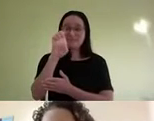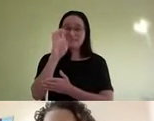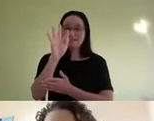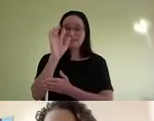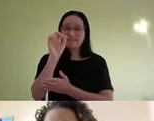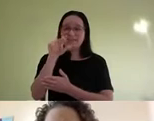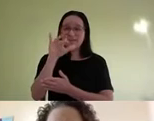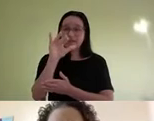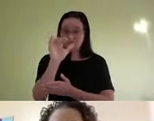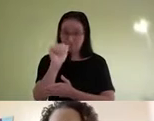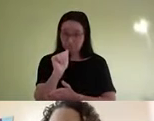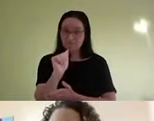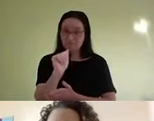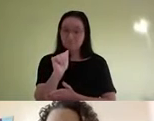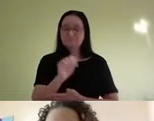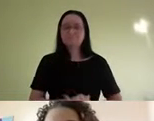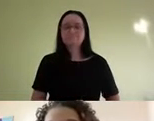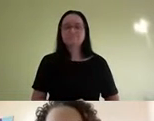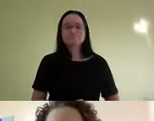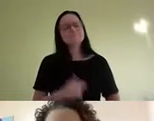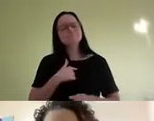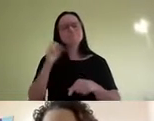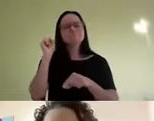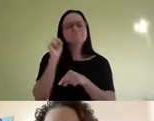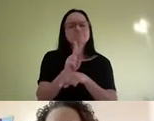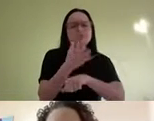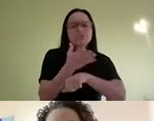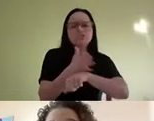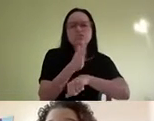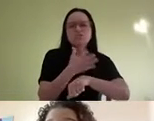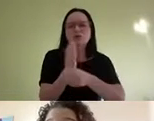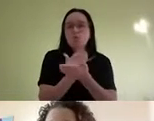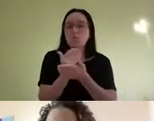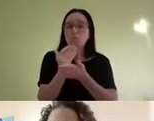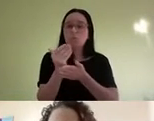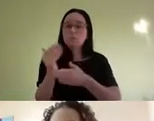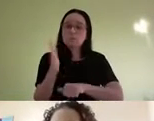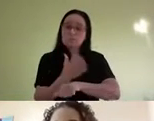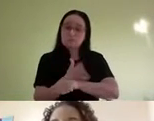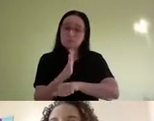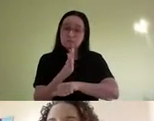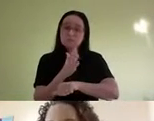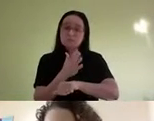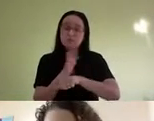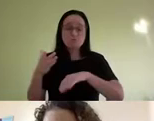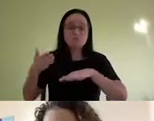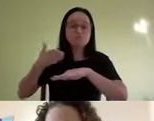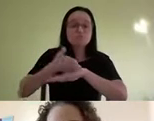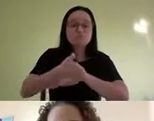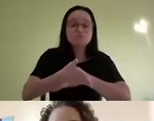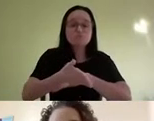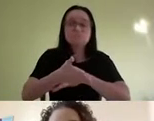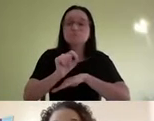antigamente a Telesp. E foi onde eu fiz o meu primeiro estágio e verdadeiramente eu entrei em uma empresa